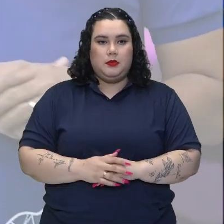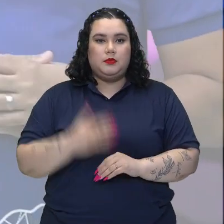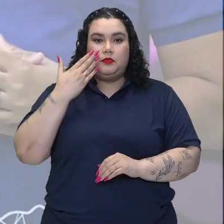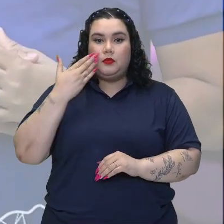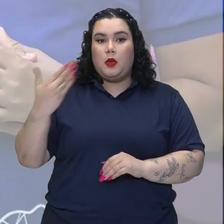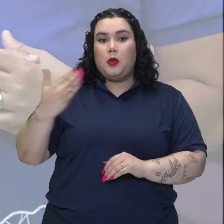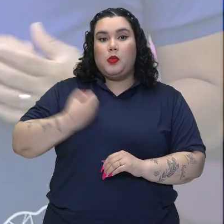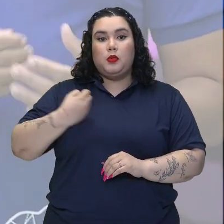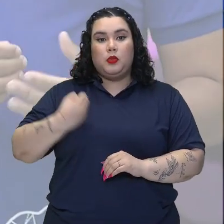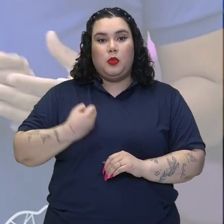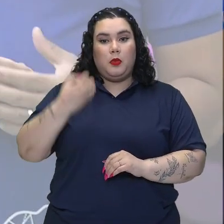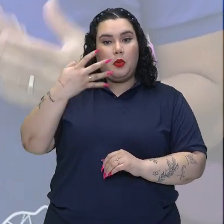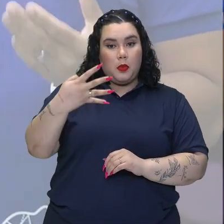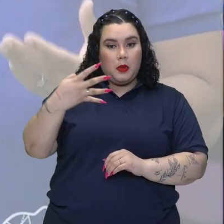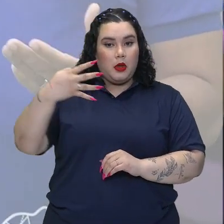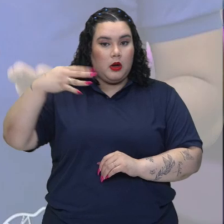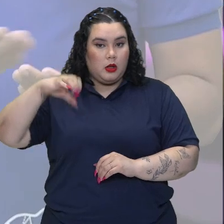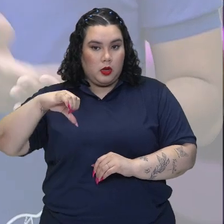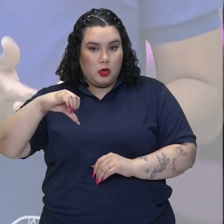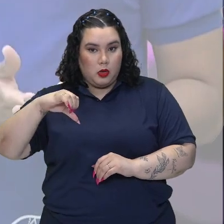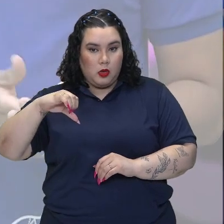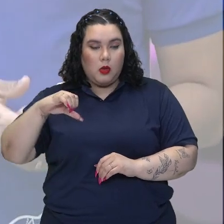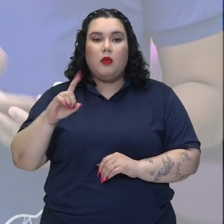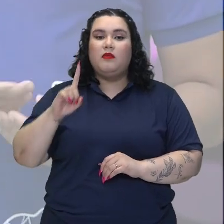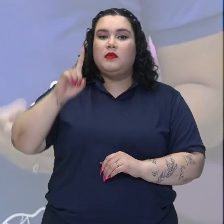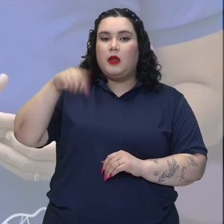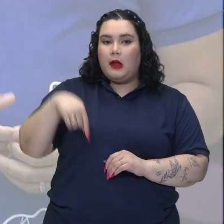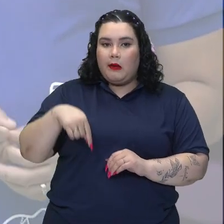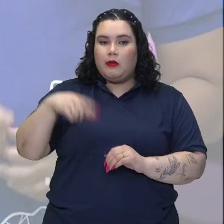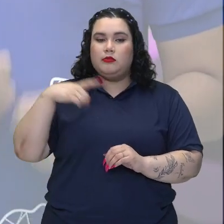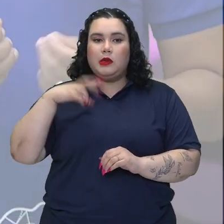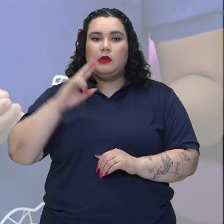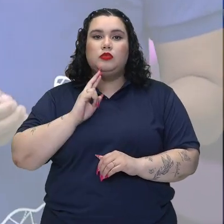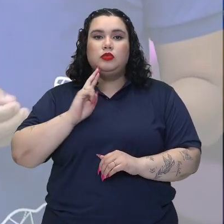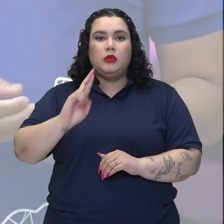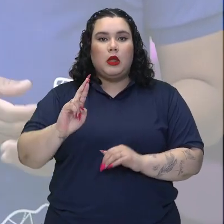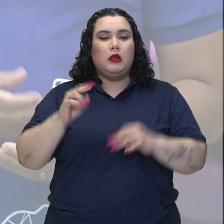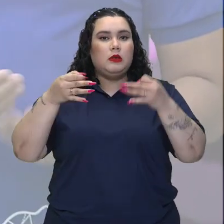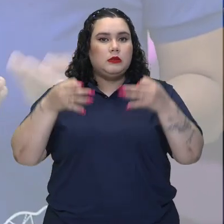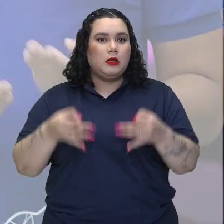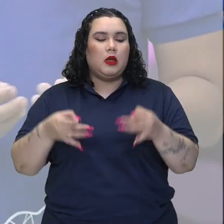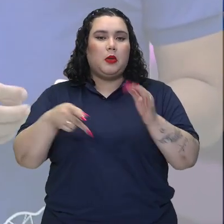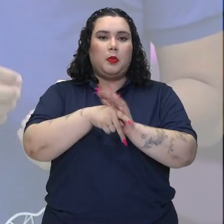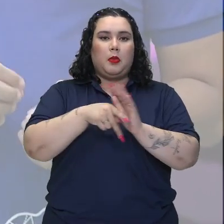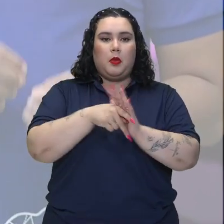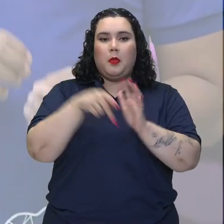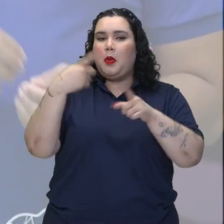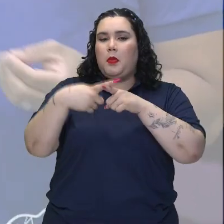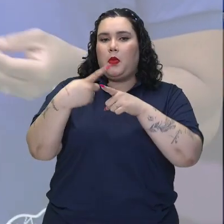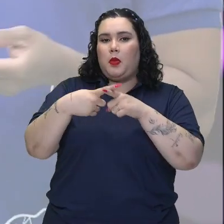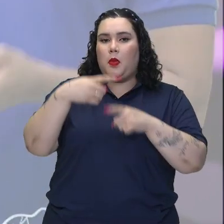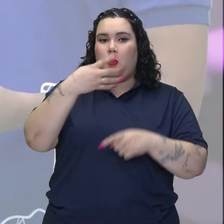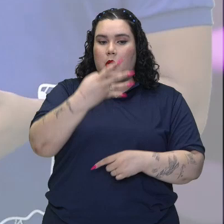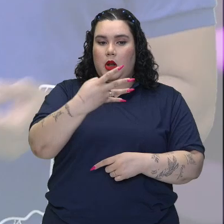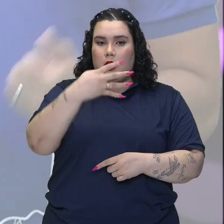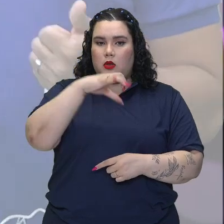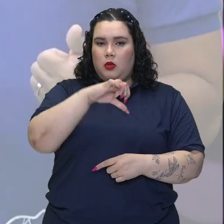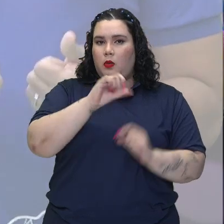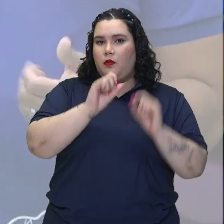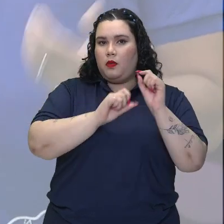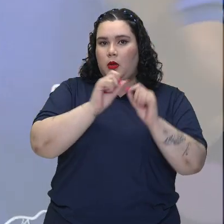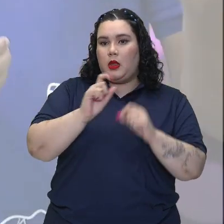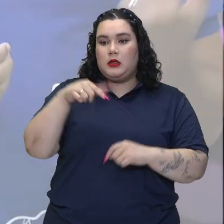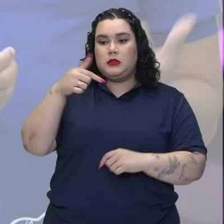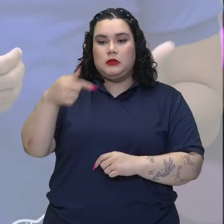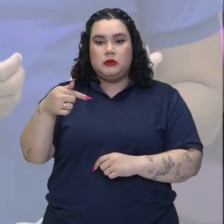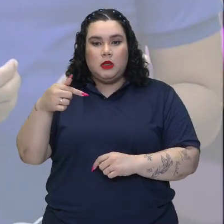número 49 é um quadrado perfeito. Por quê? 49 é igual a 7 ao quadrado.